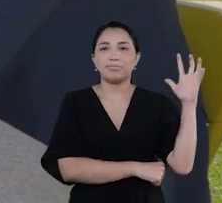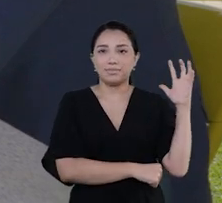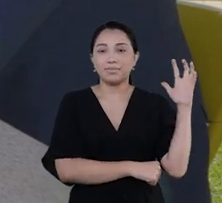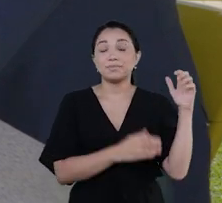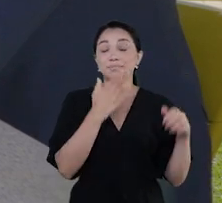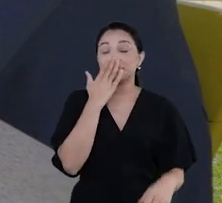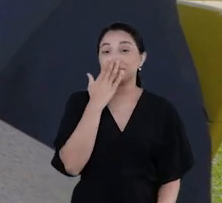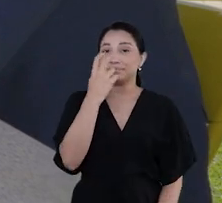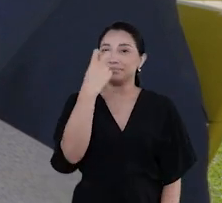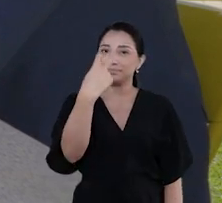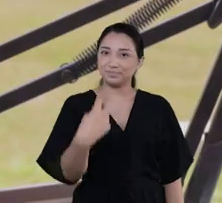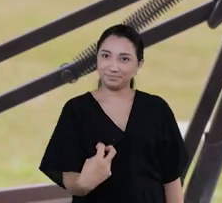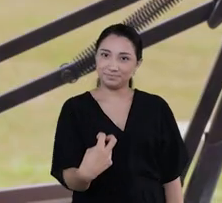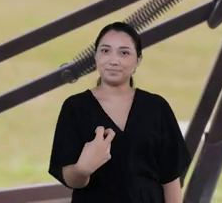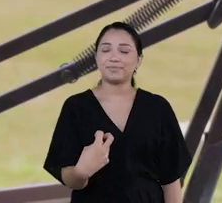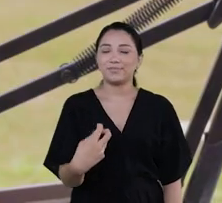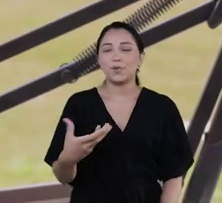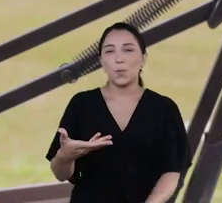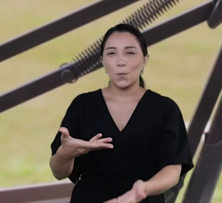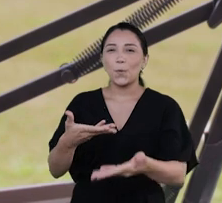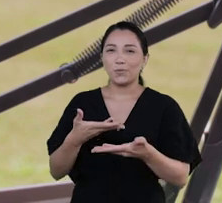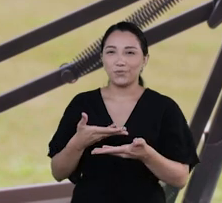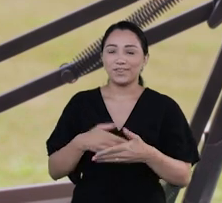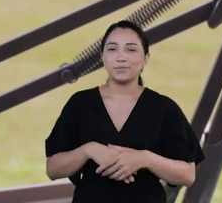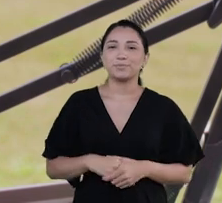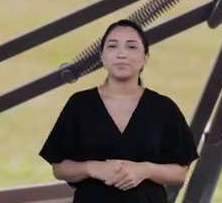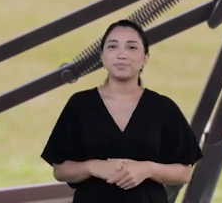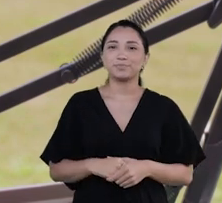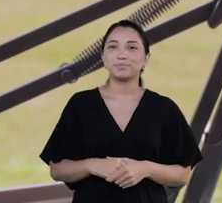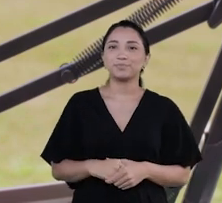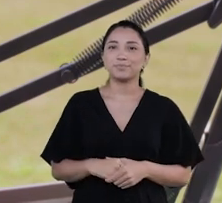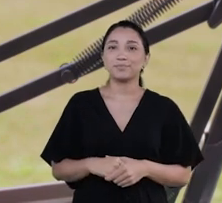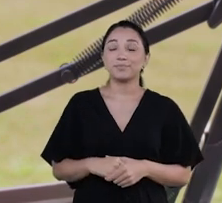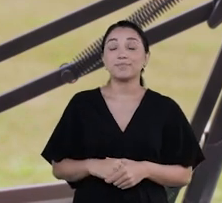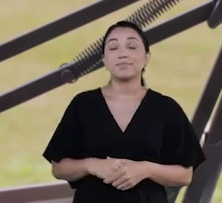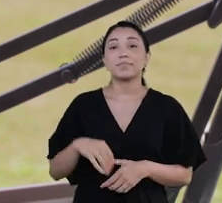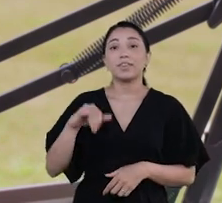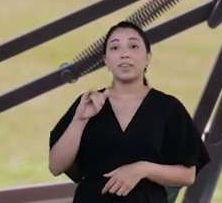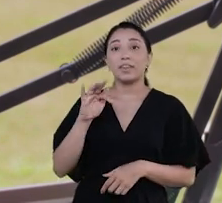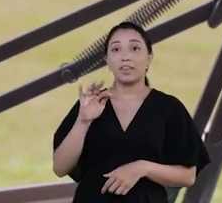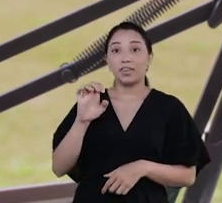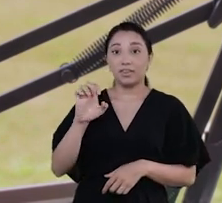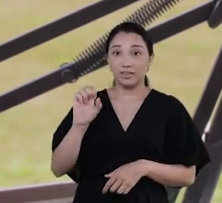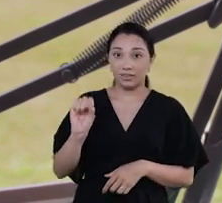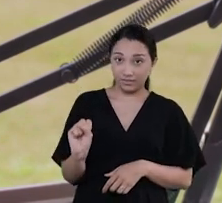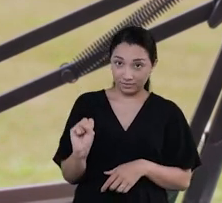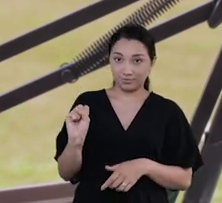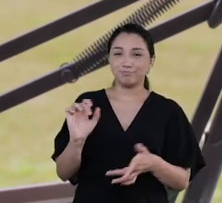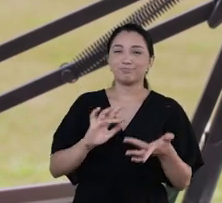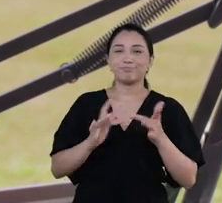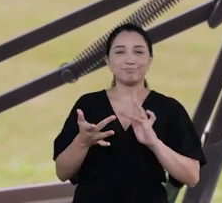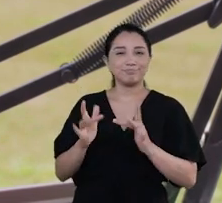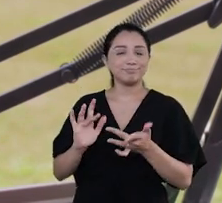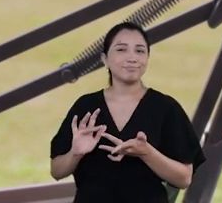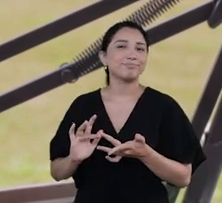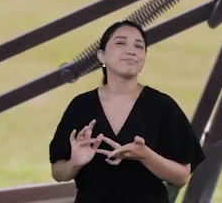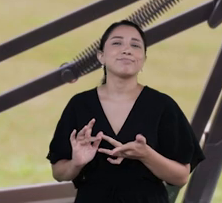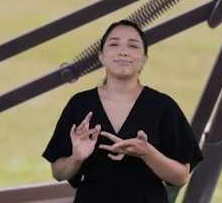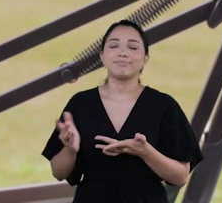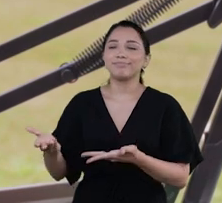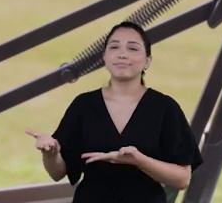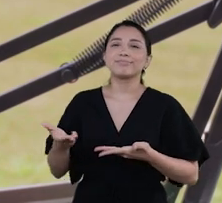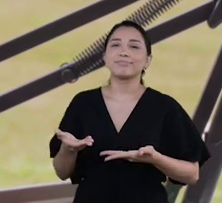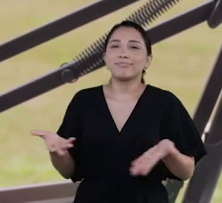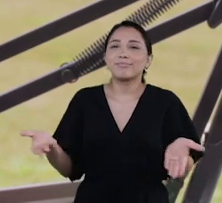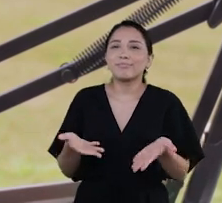convidado que eu apresento já já gente o conexões ifs 2024 traz pro centro dos debates